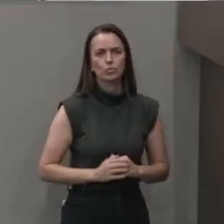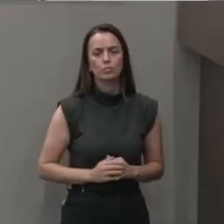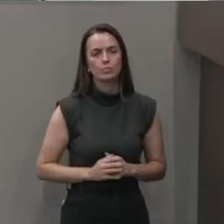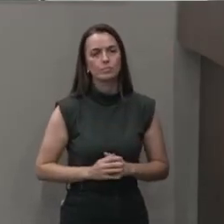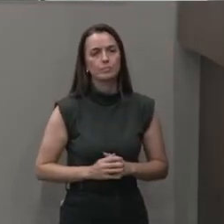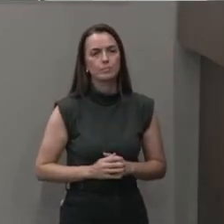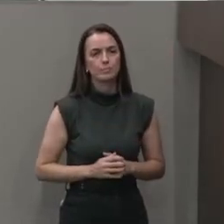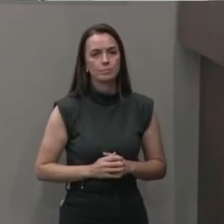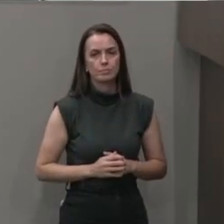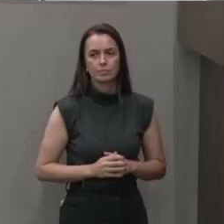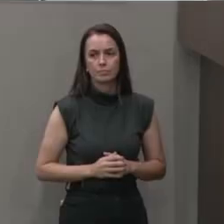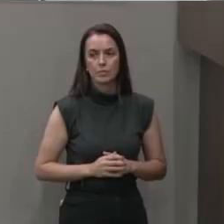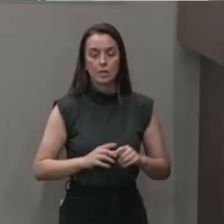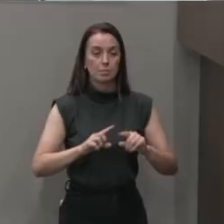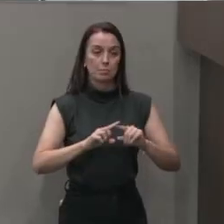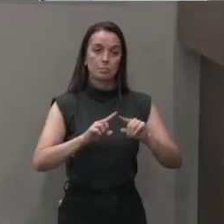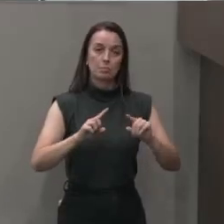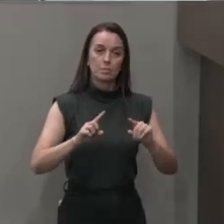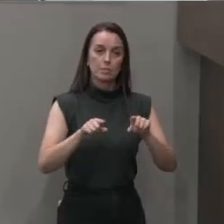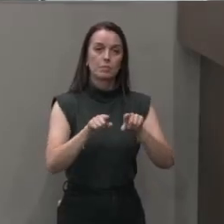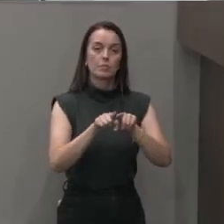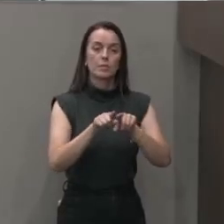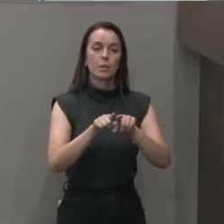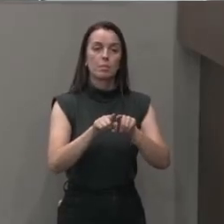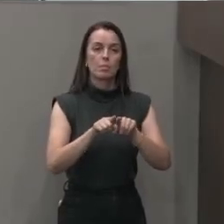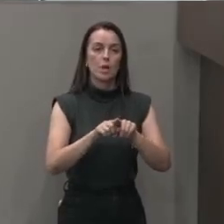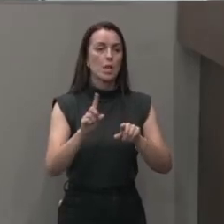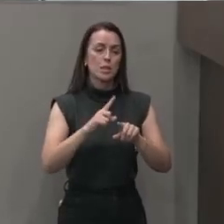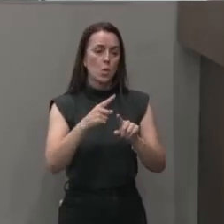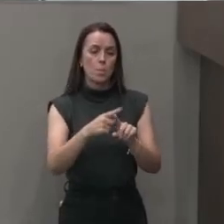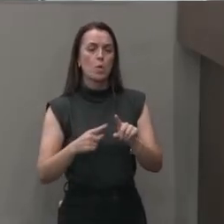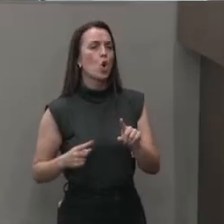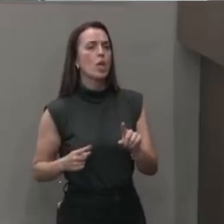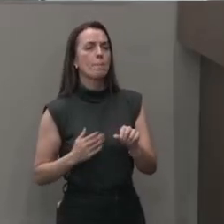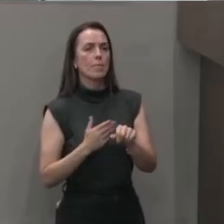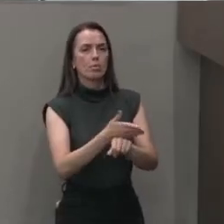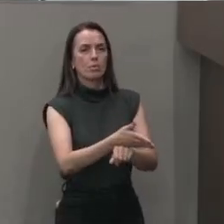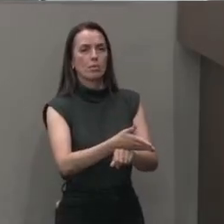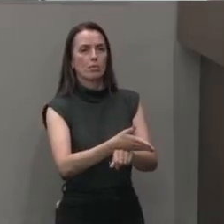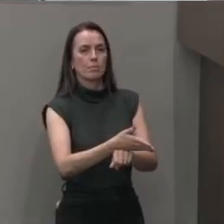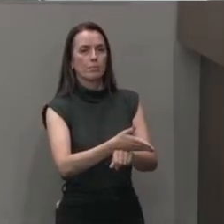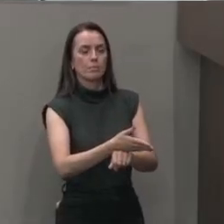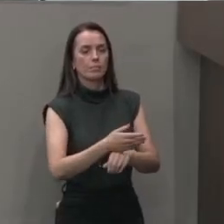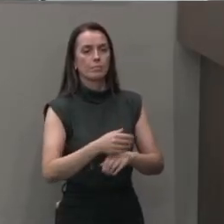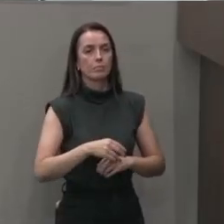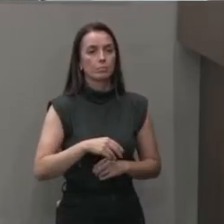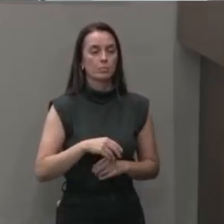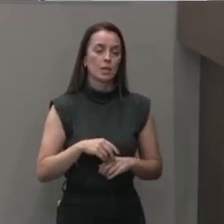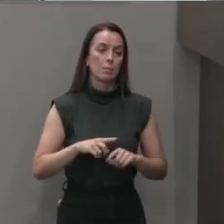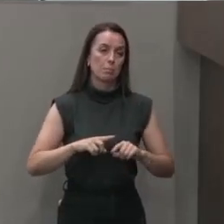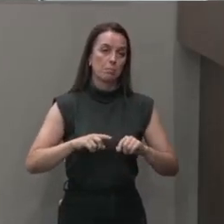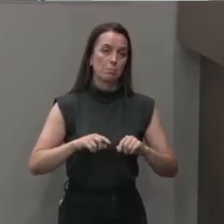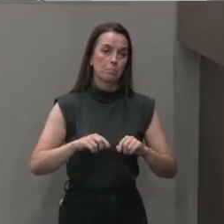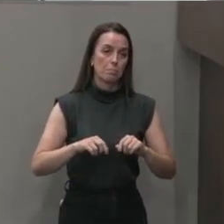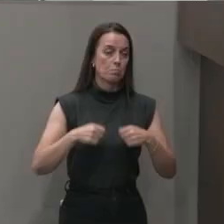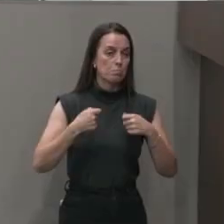lá. Mas, ao mesmo tempo, não proíbe ele de entrar. Se em breve combinação entre quem solicitou a